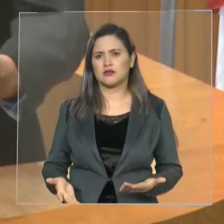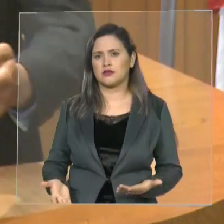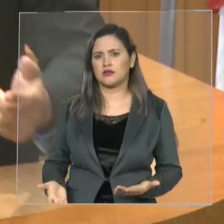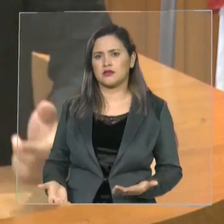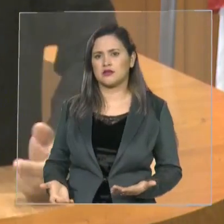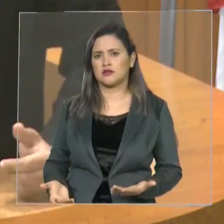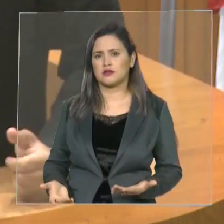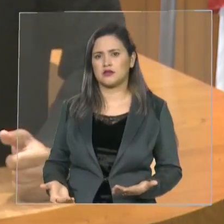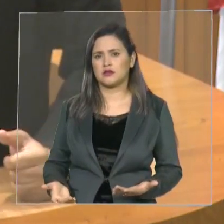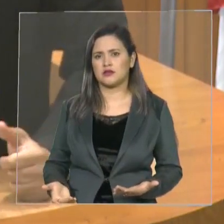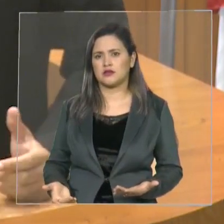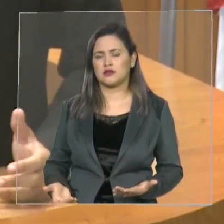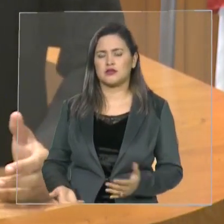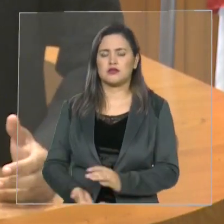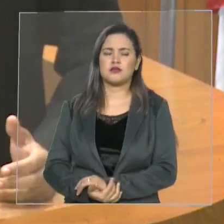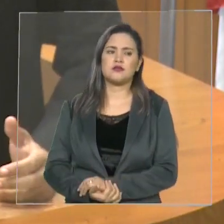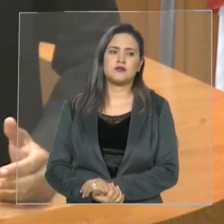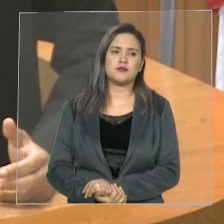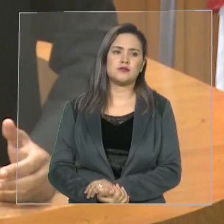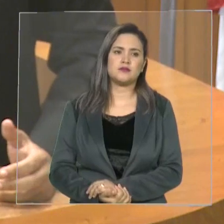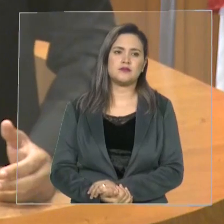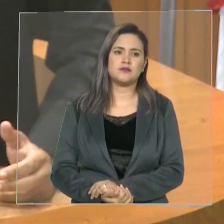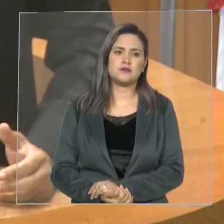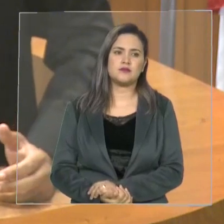da prefeitura não dar o suporte.